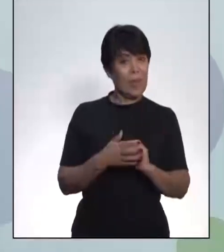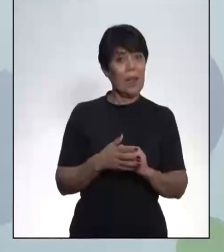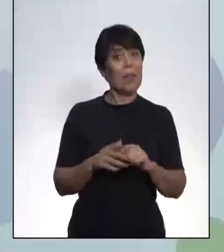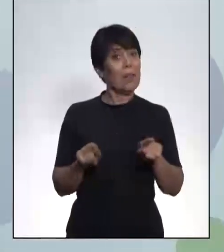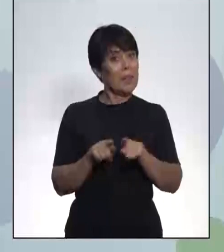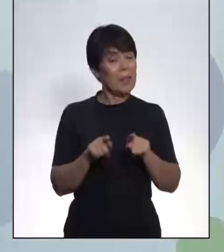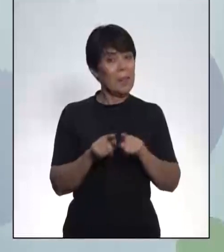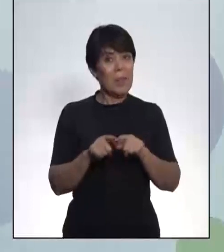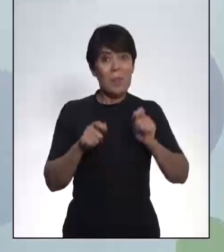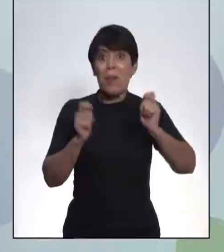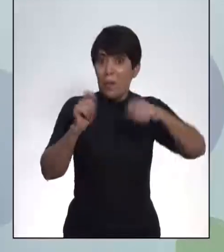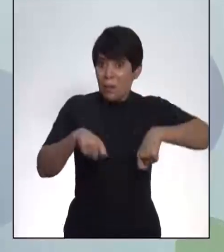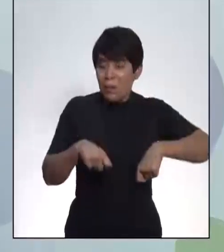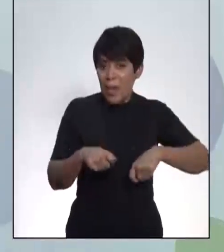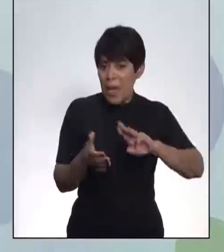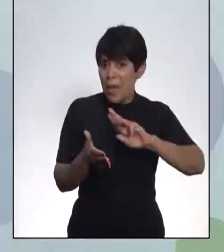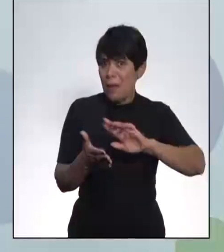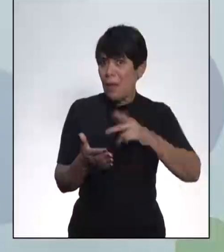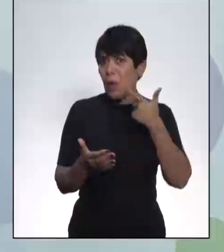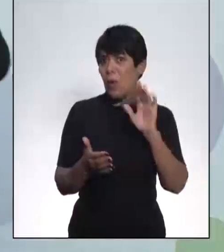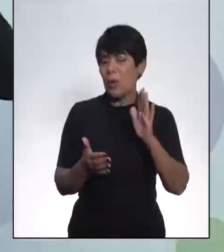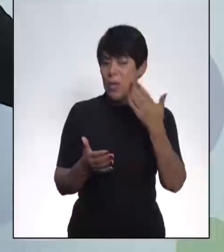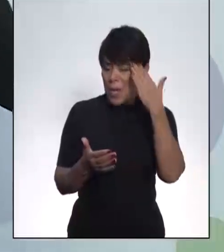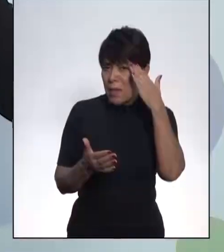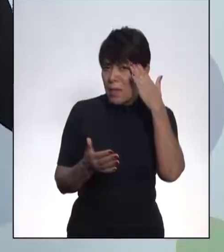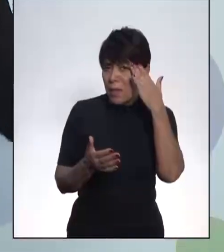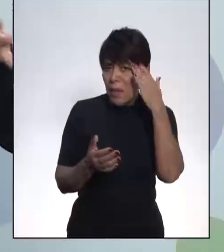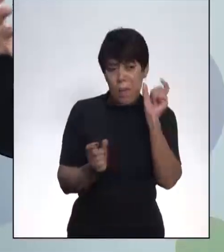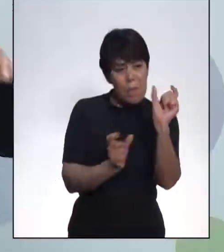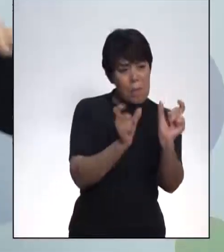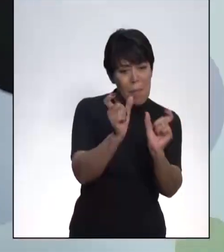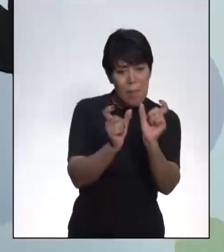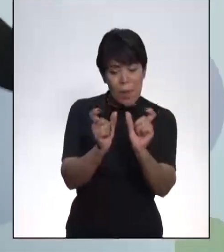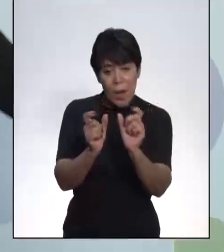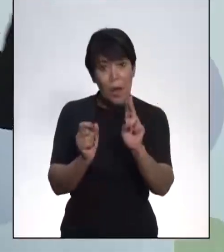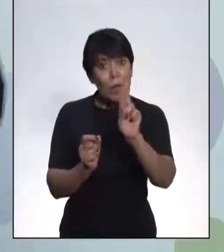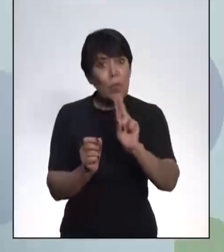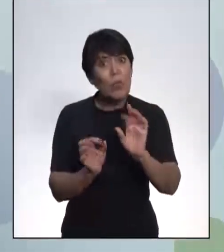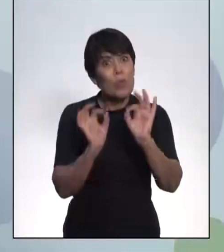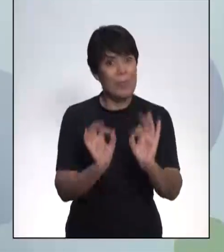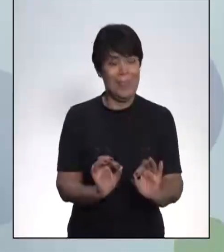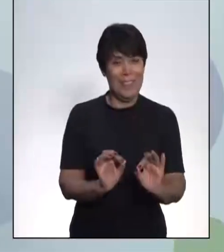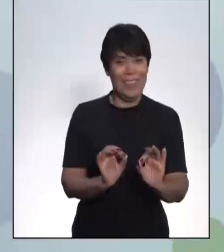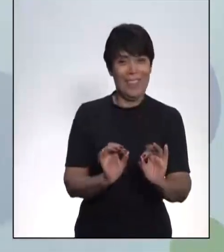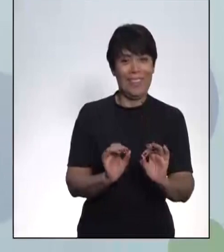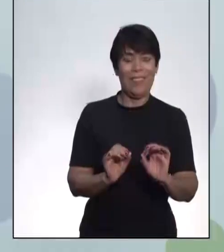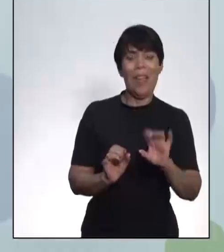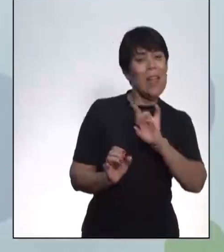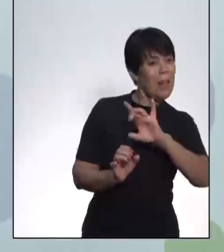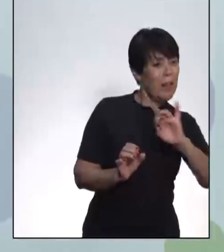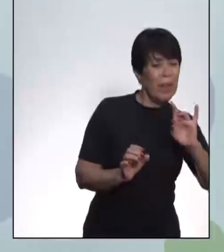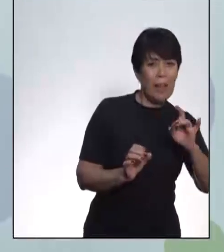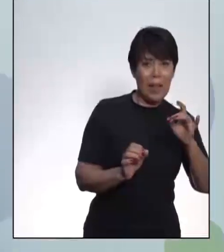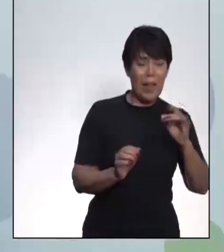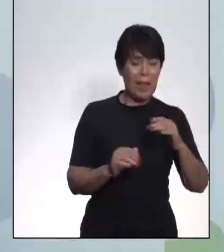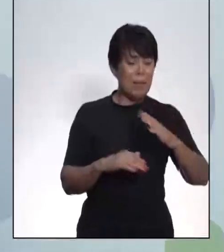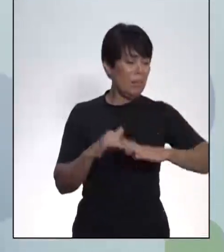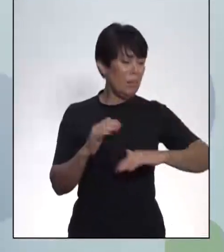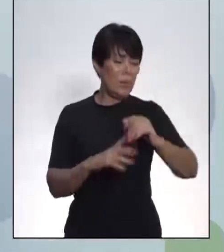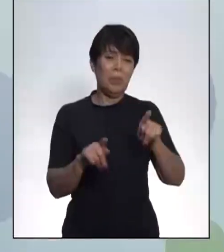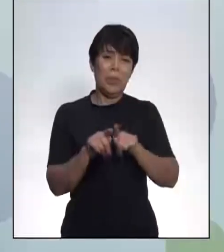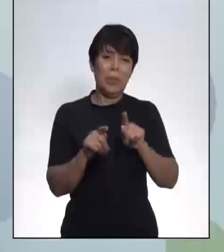você tem que ser capaz de interpretar. Para cada texto publicitário é um tipo de linguagem, no Twitter é outra